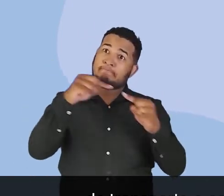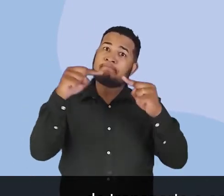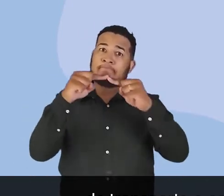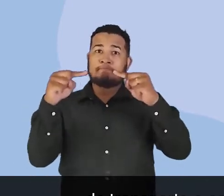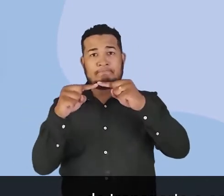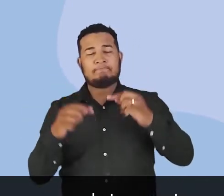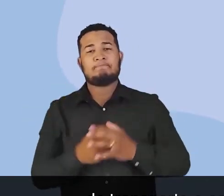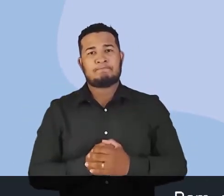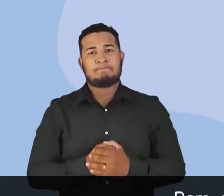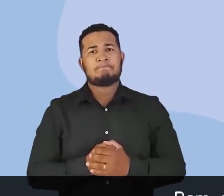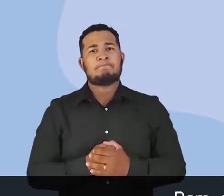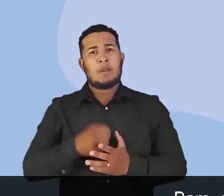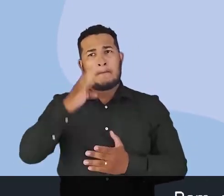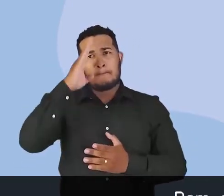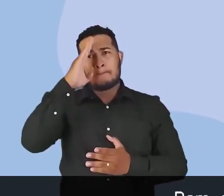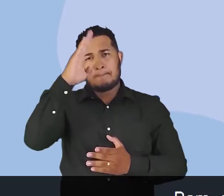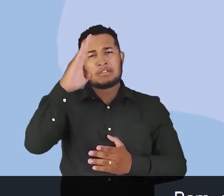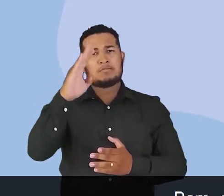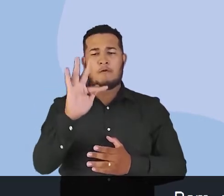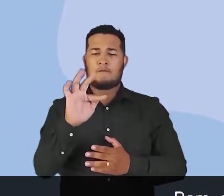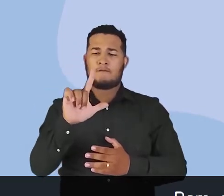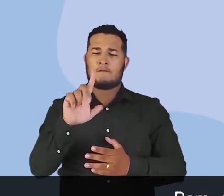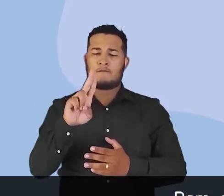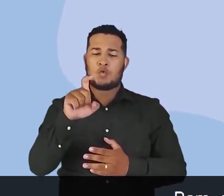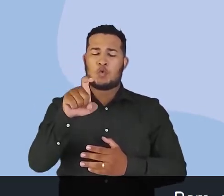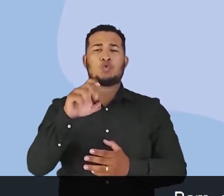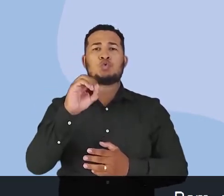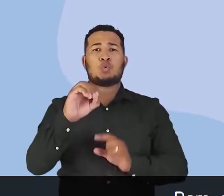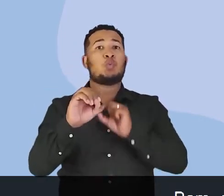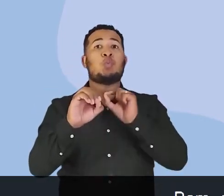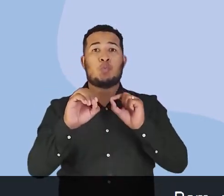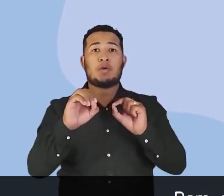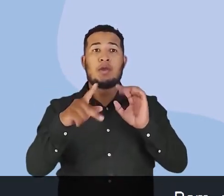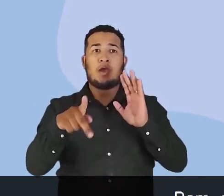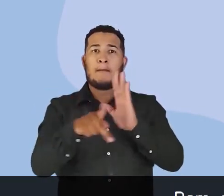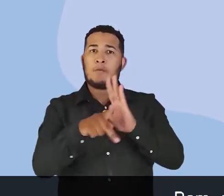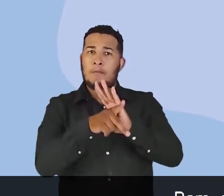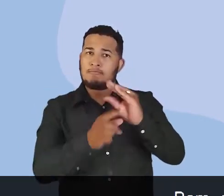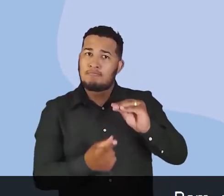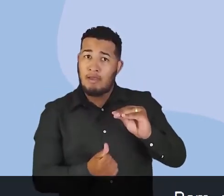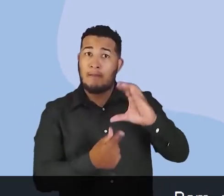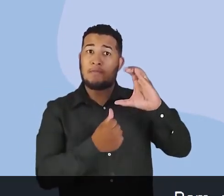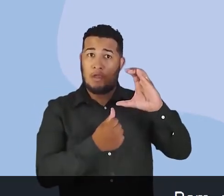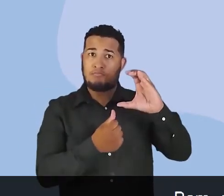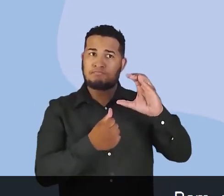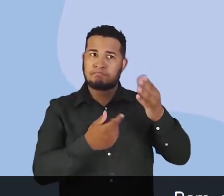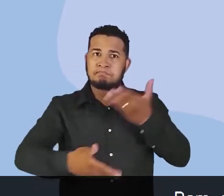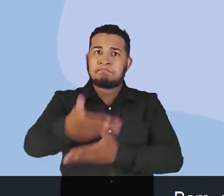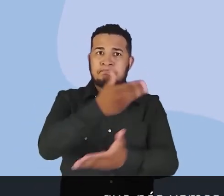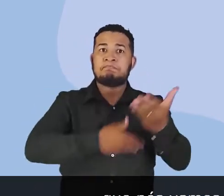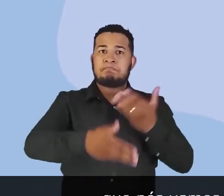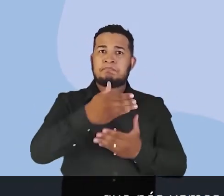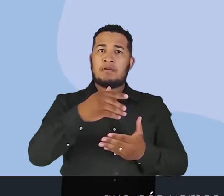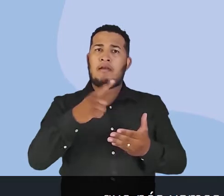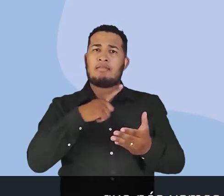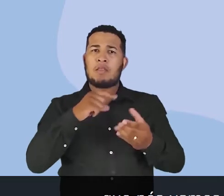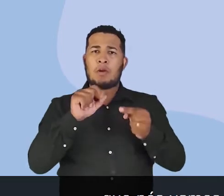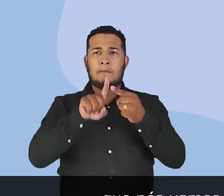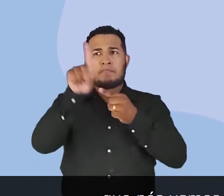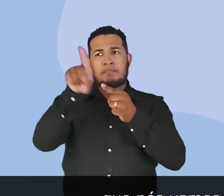capitalismo. Bom, os principais fluxos desse processo são o fluxo de capital, que nós